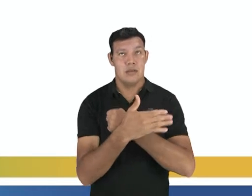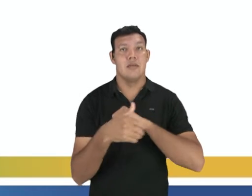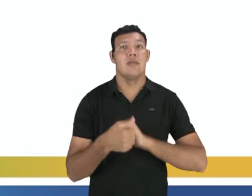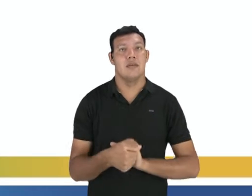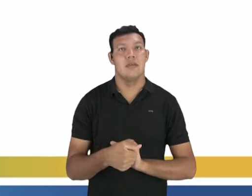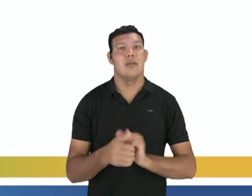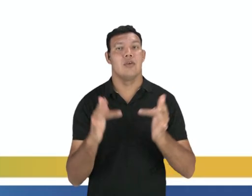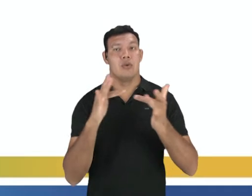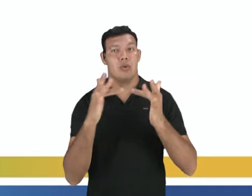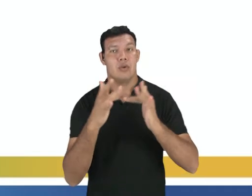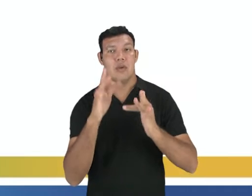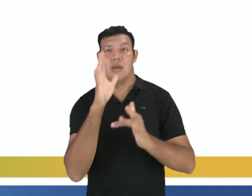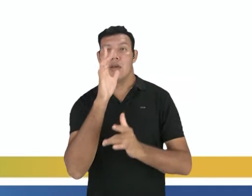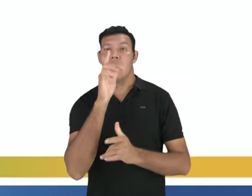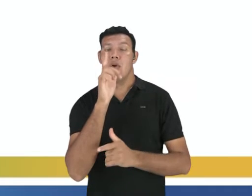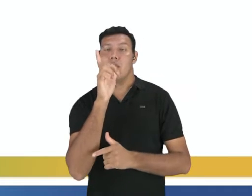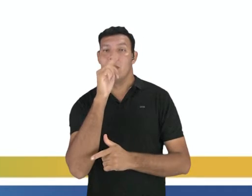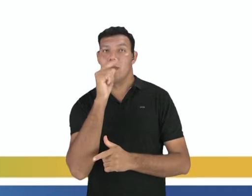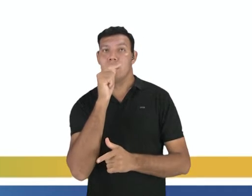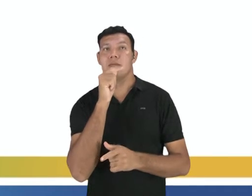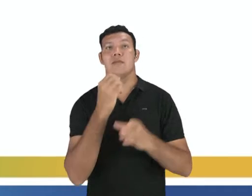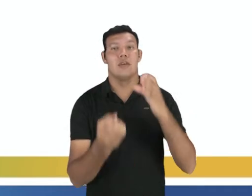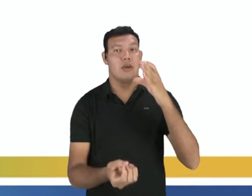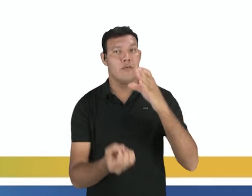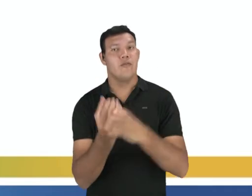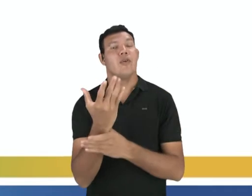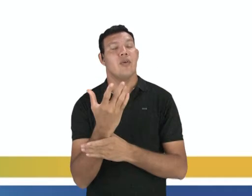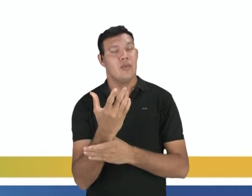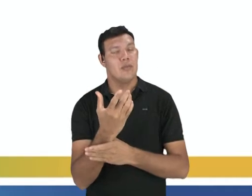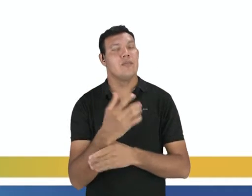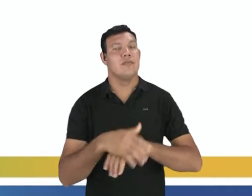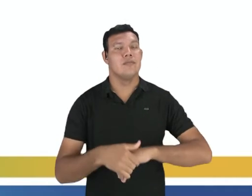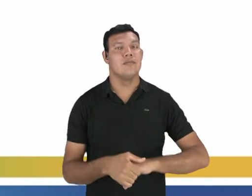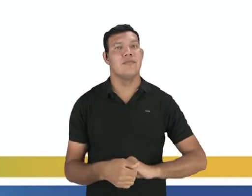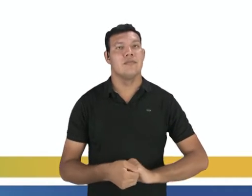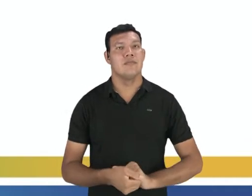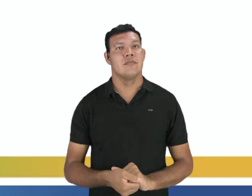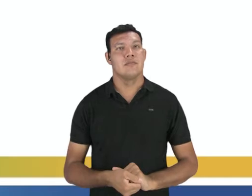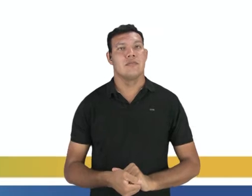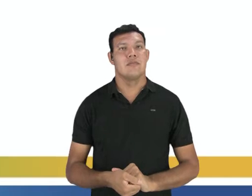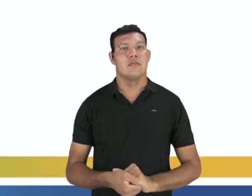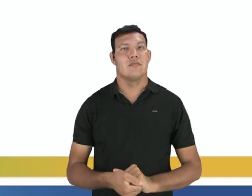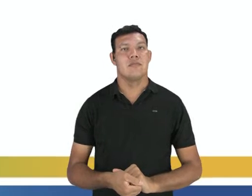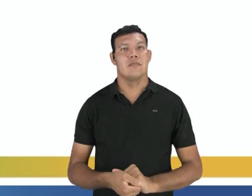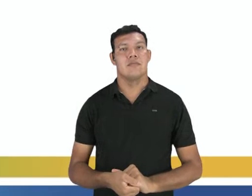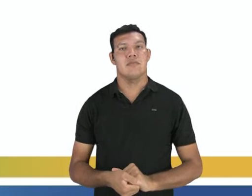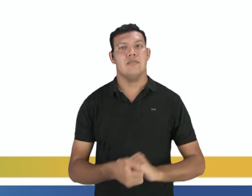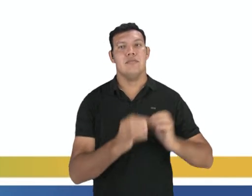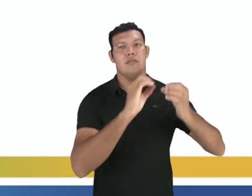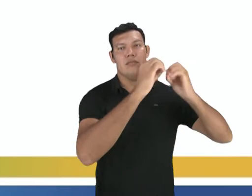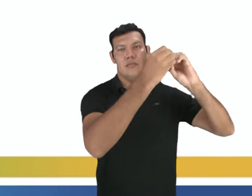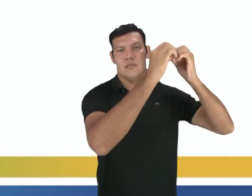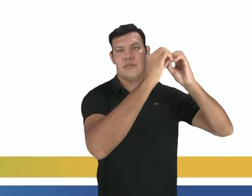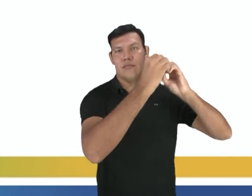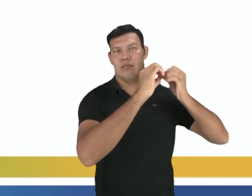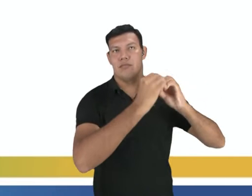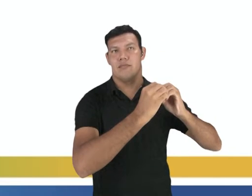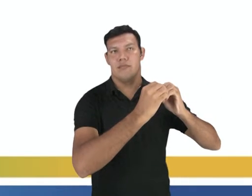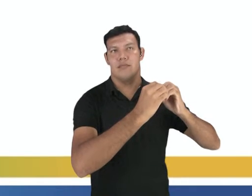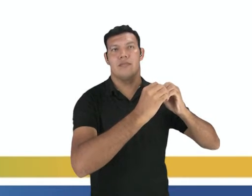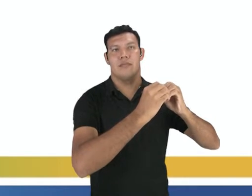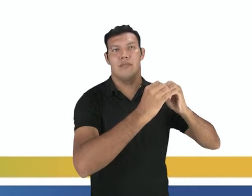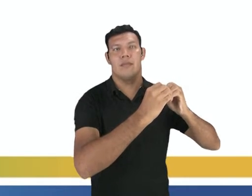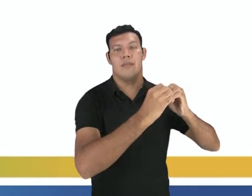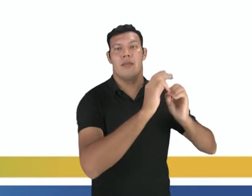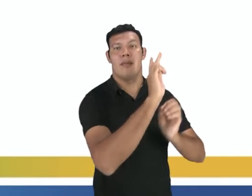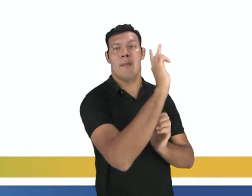vários experimentos e teve essa observação, ok? Então, como a gente pode observar aqui nessa imagem, a